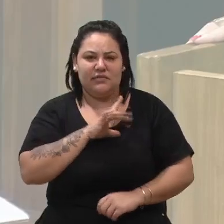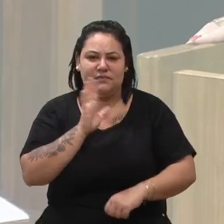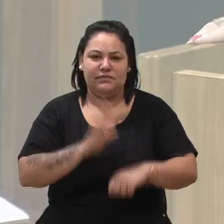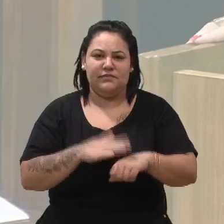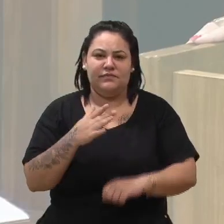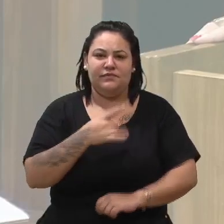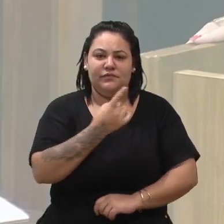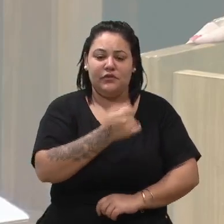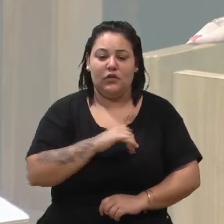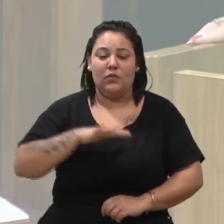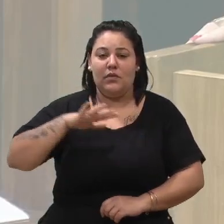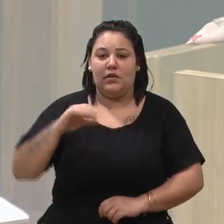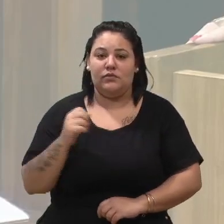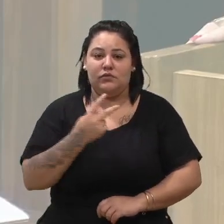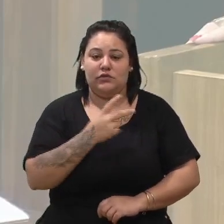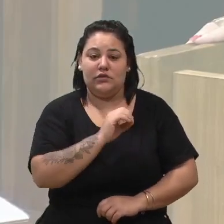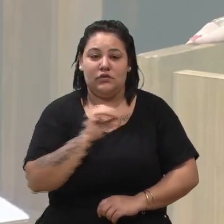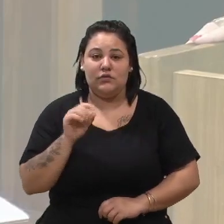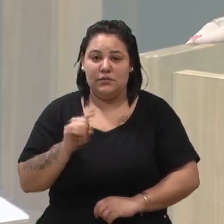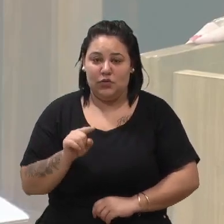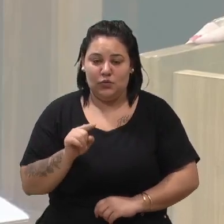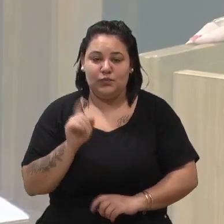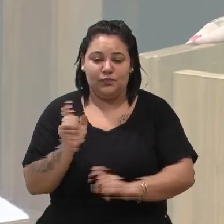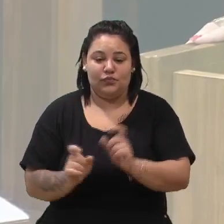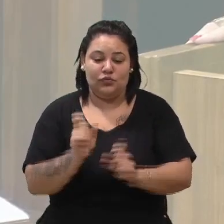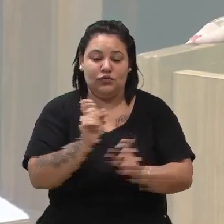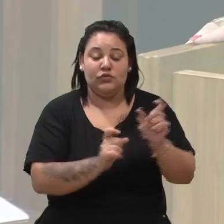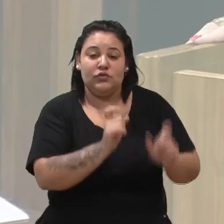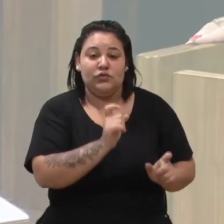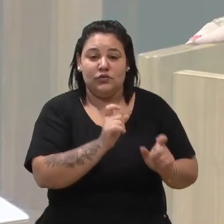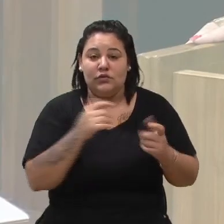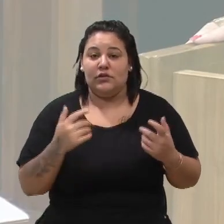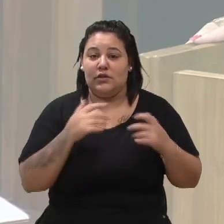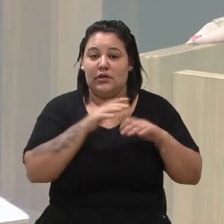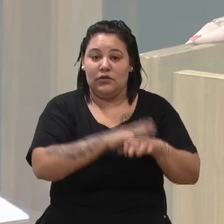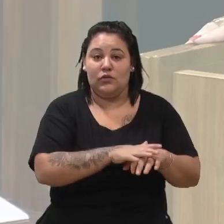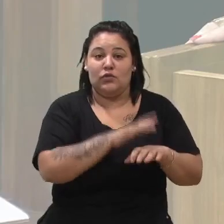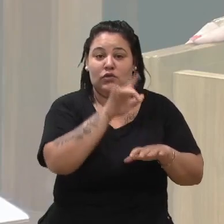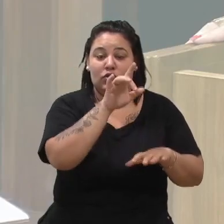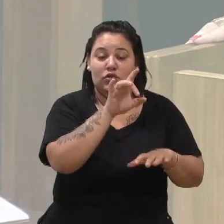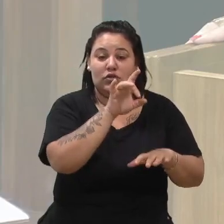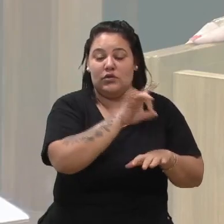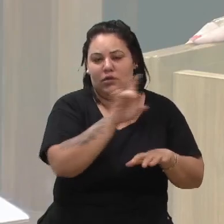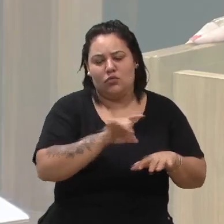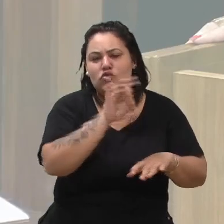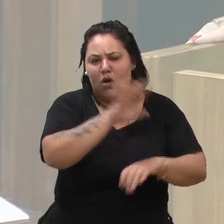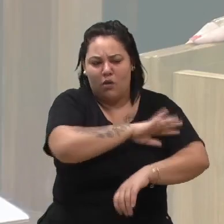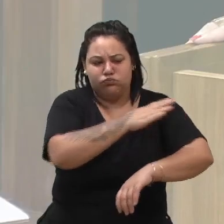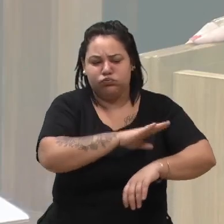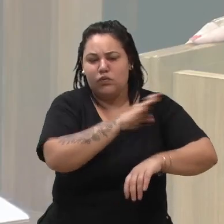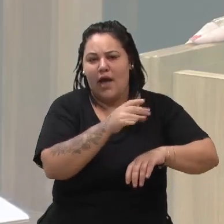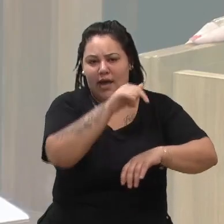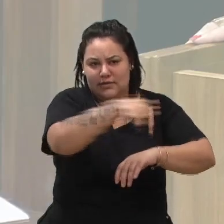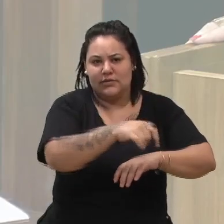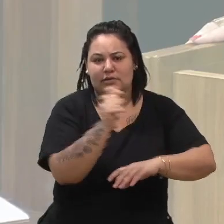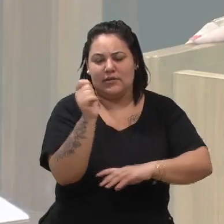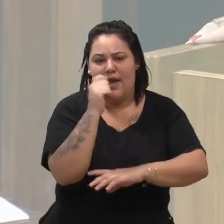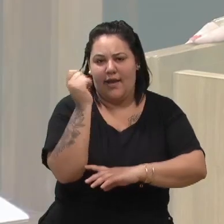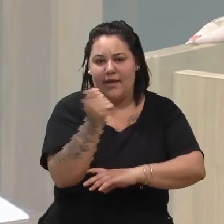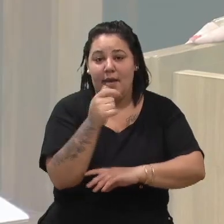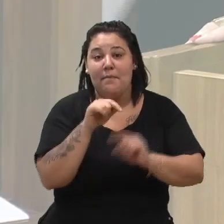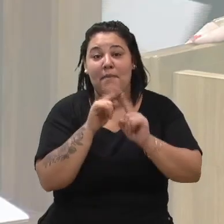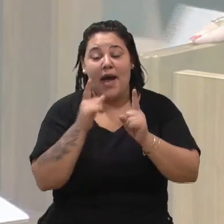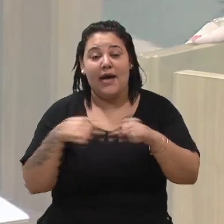1.200.000 habitantes, e ela inclui não só a Serra Gaúcha, mas também os campos de cima